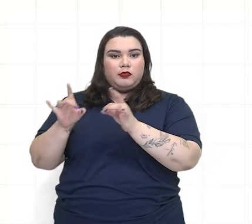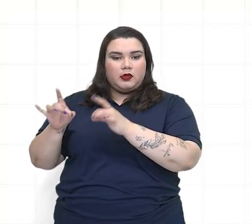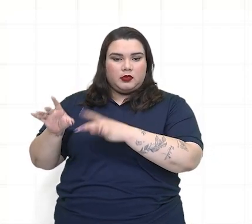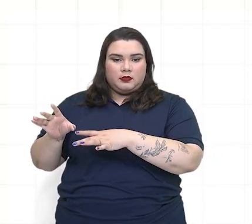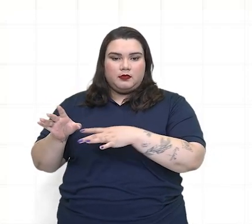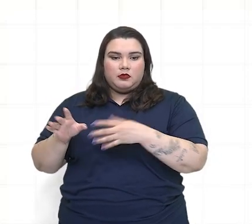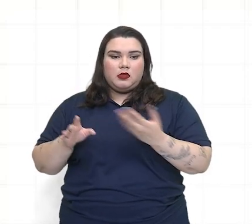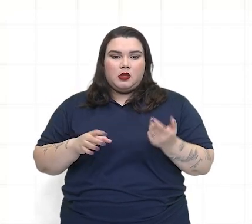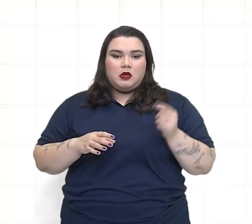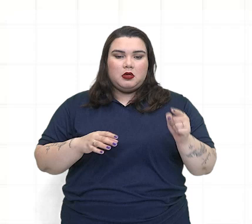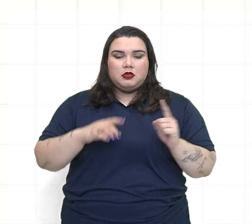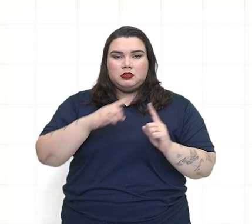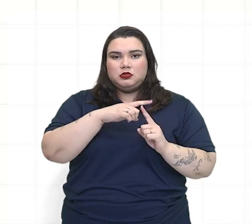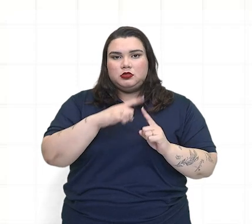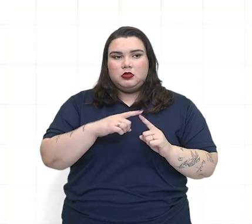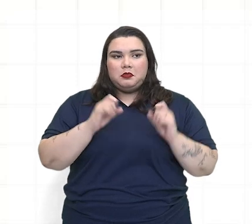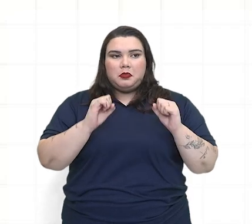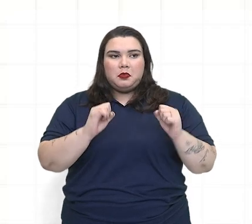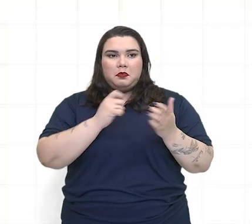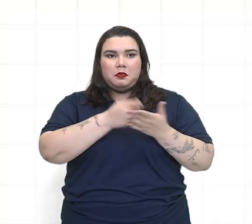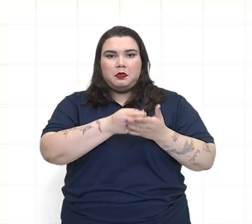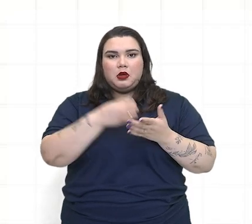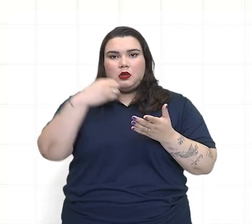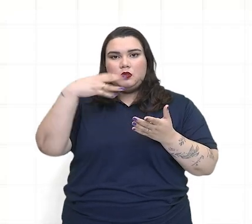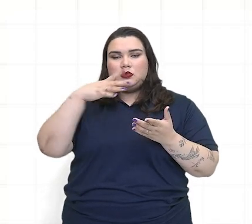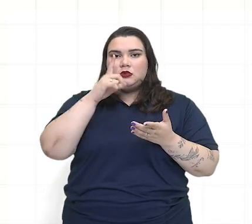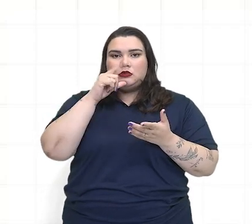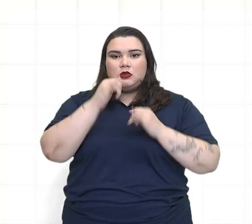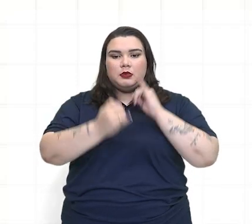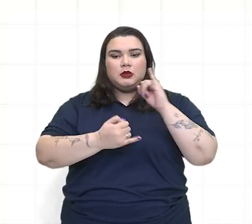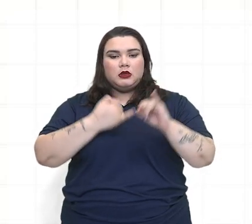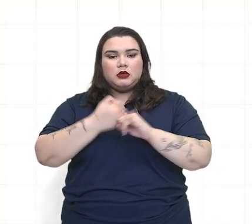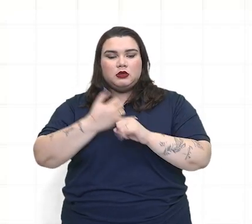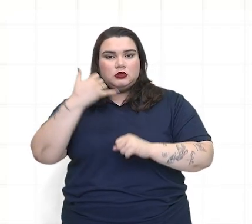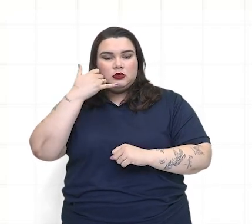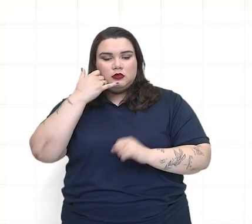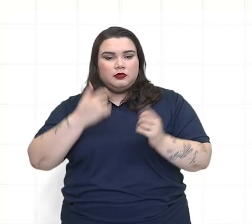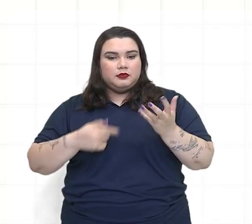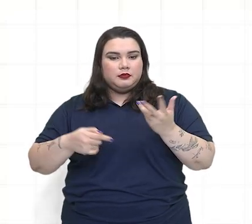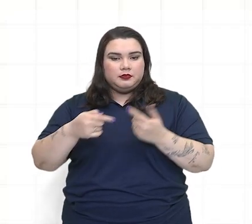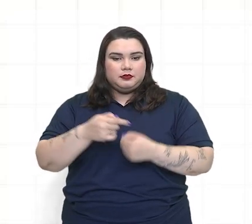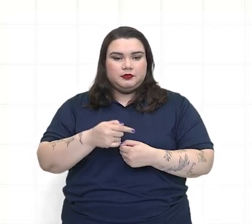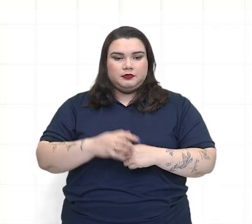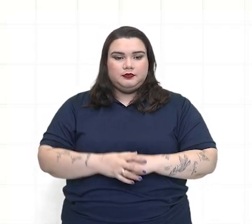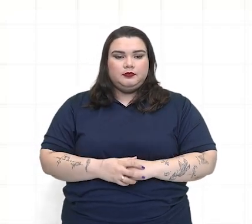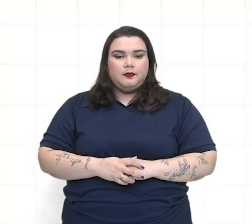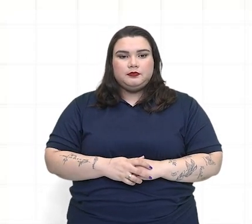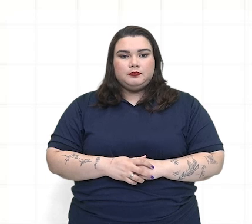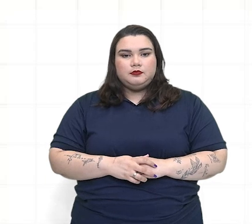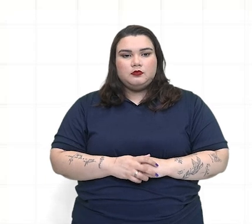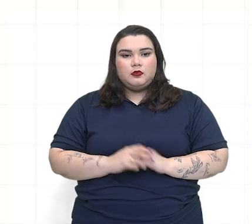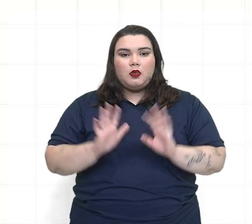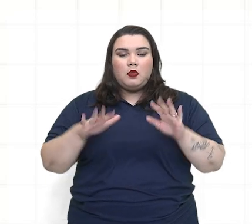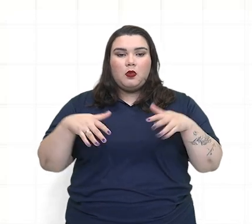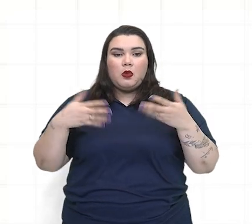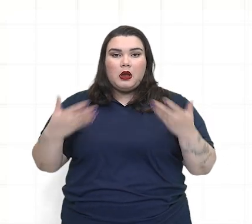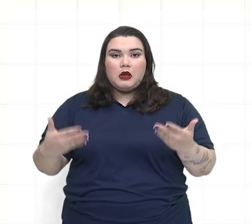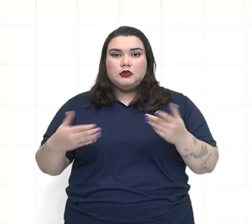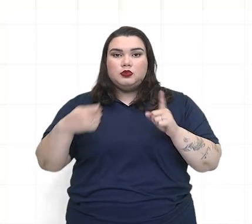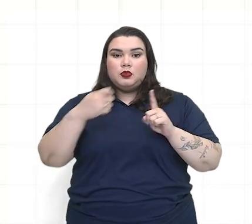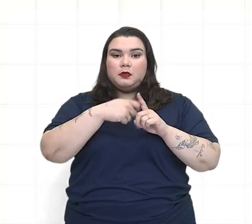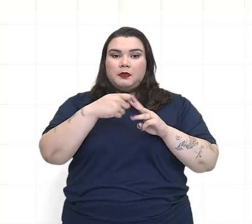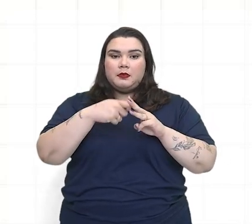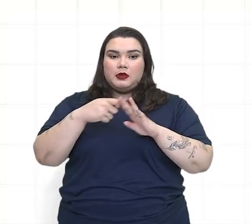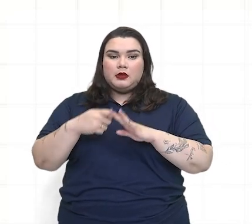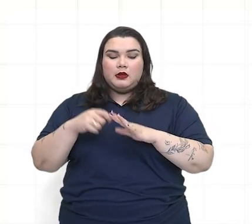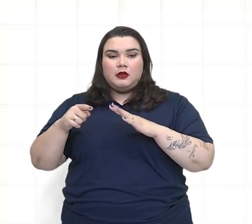né, prestados como água, luz, internet, telefone e por aí vai. Então, olha só, Quais foram os